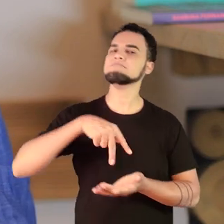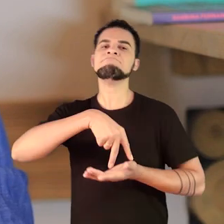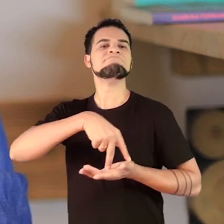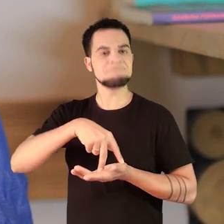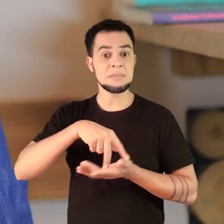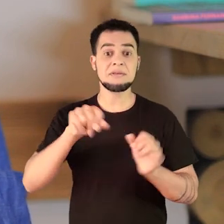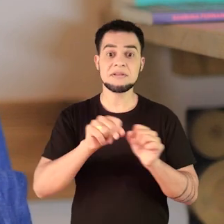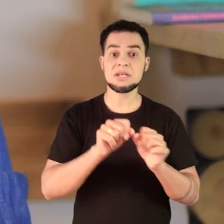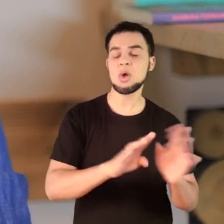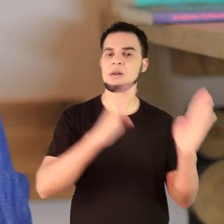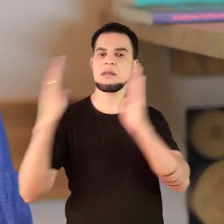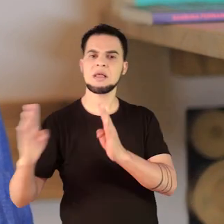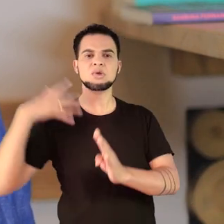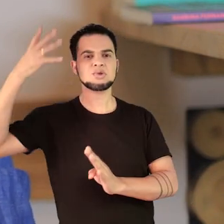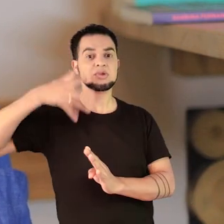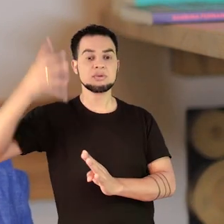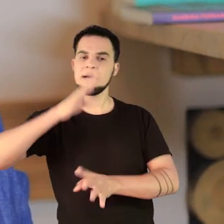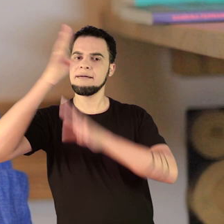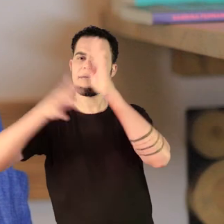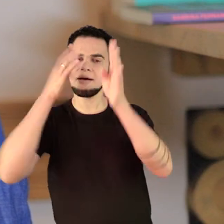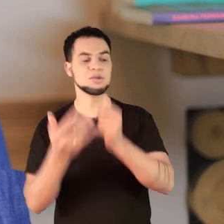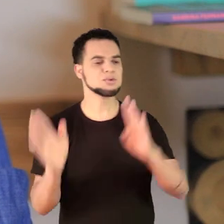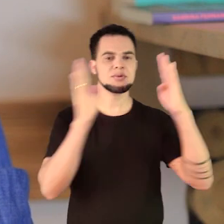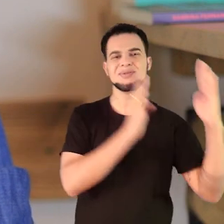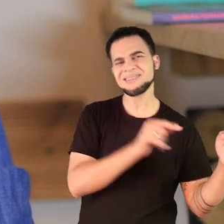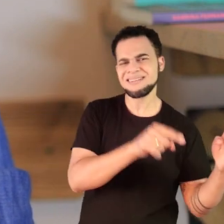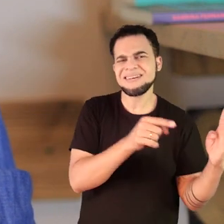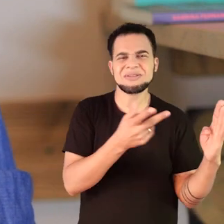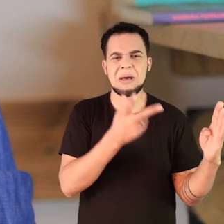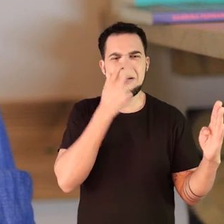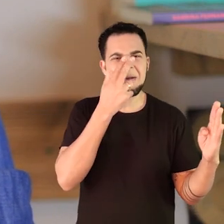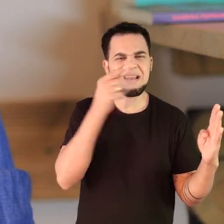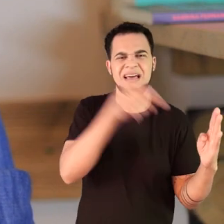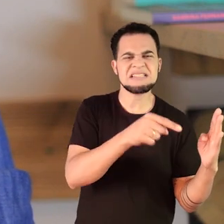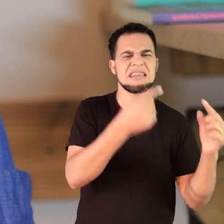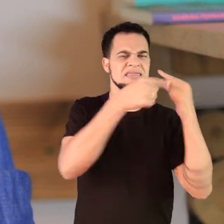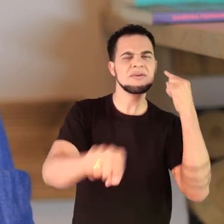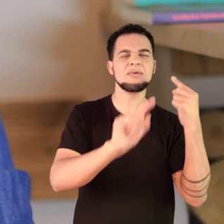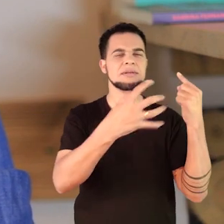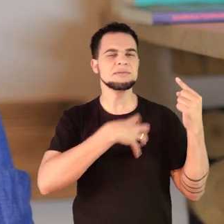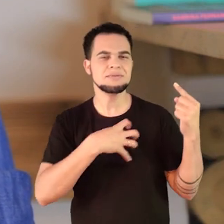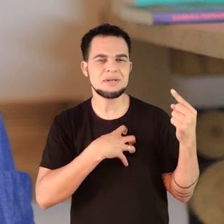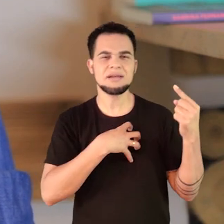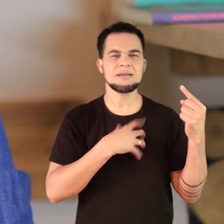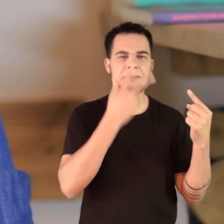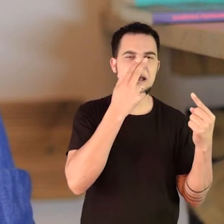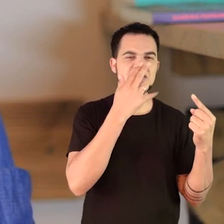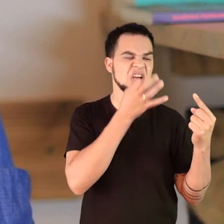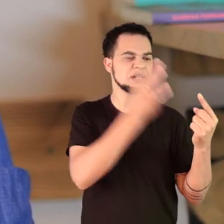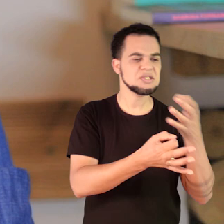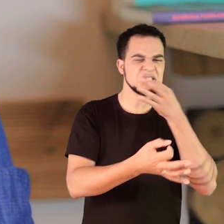pedestal, realizando de um lado discursos estéreis e do outro um proselitismo anticientífico mascarado de